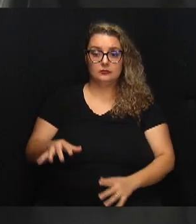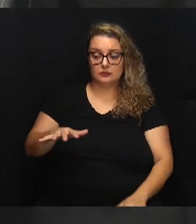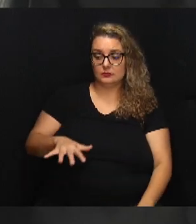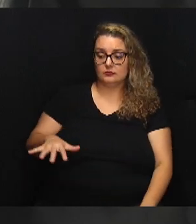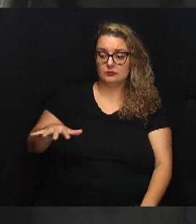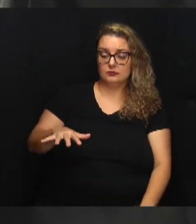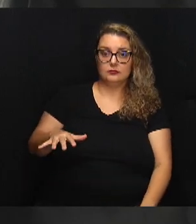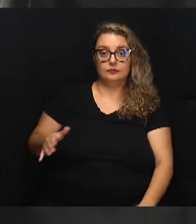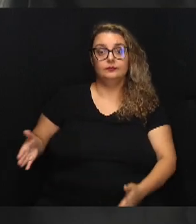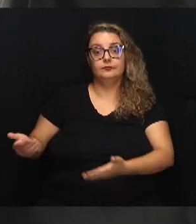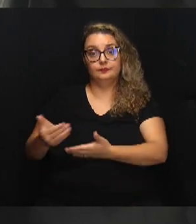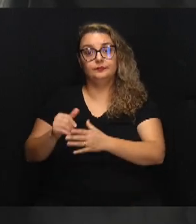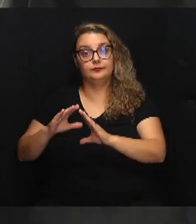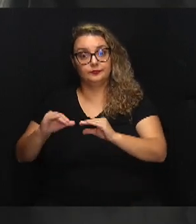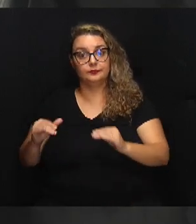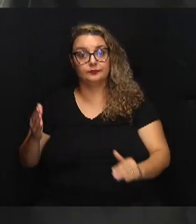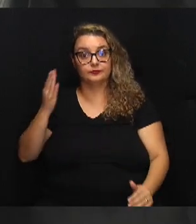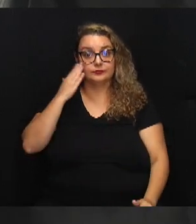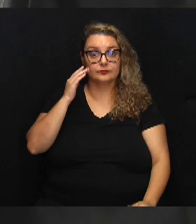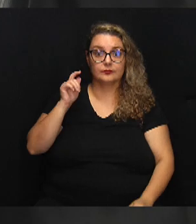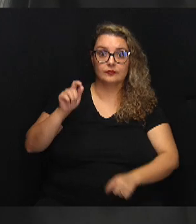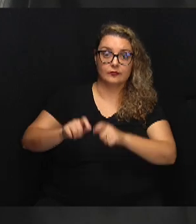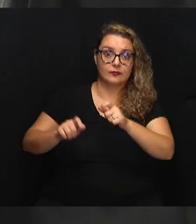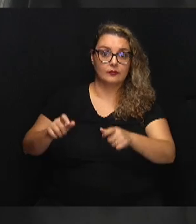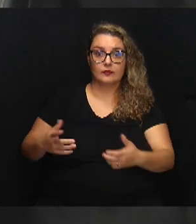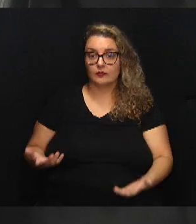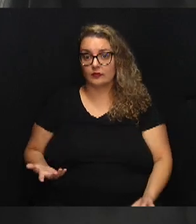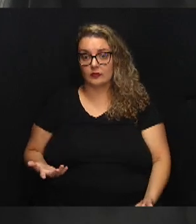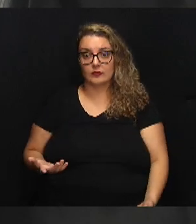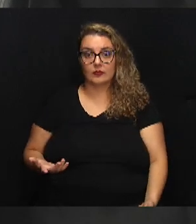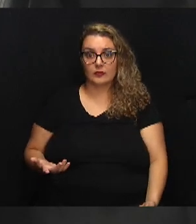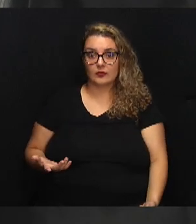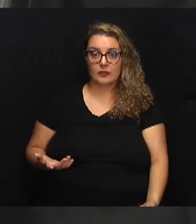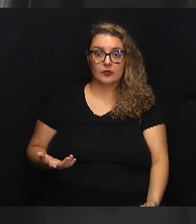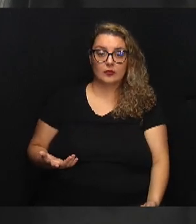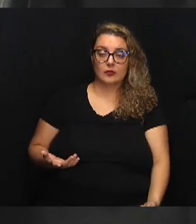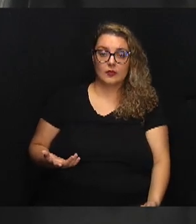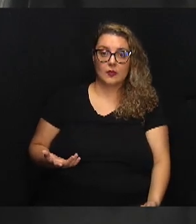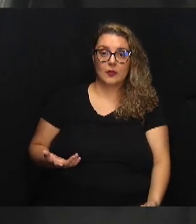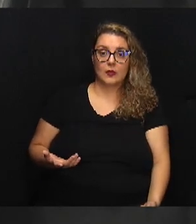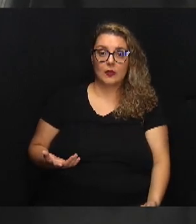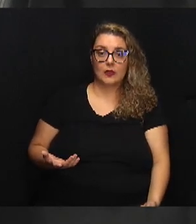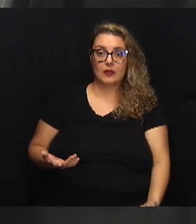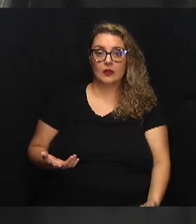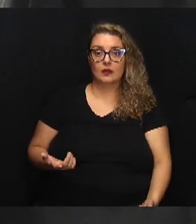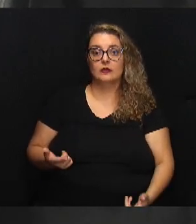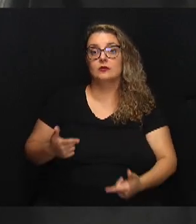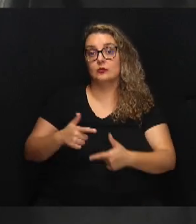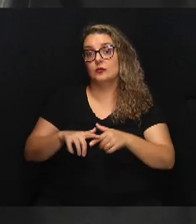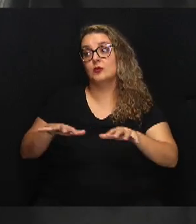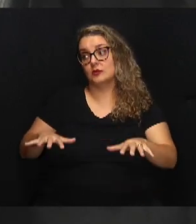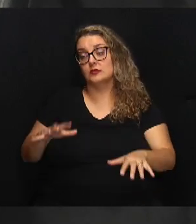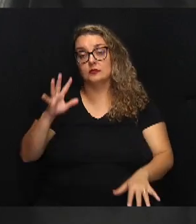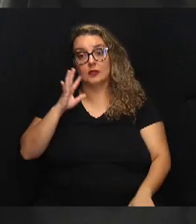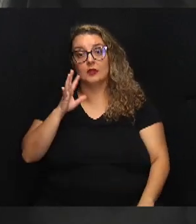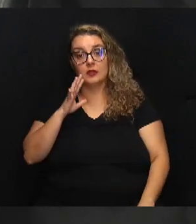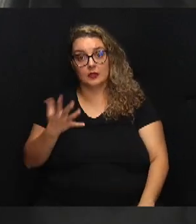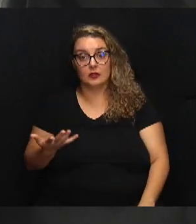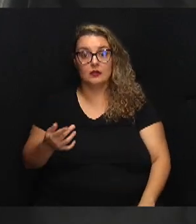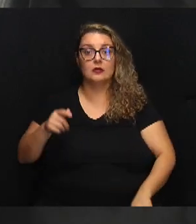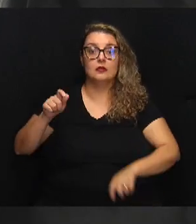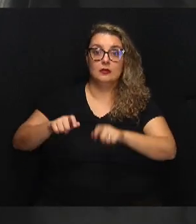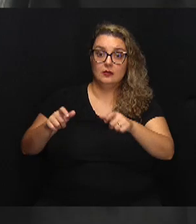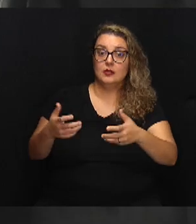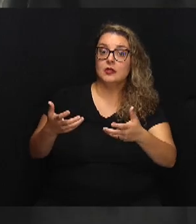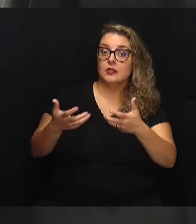também muito acolhedor, assim, sabe? Um pessoal muito... uma divisão de trabalho muito legal, né? As pessoas que